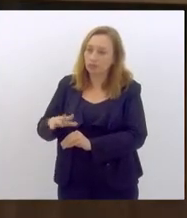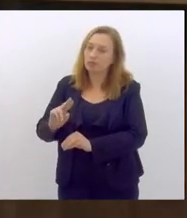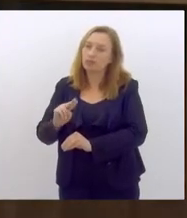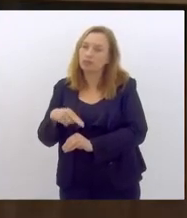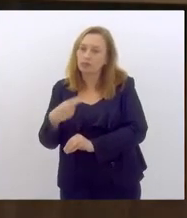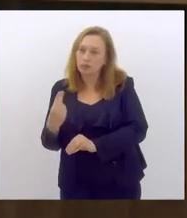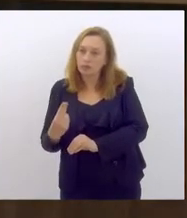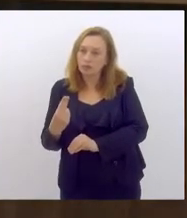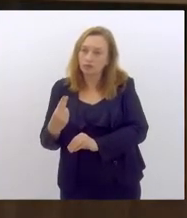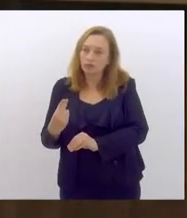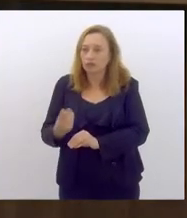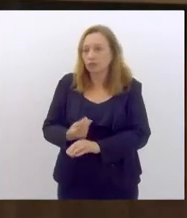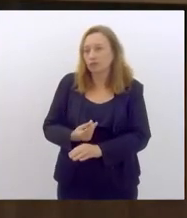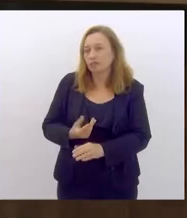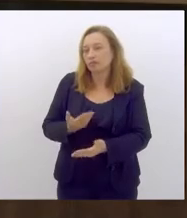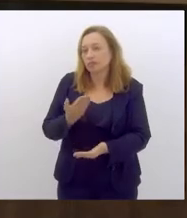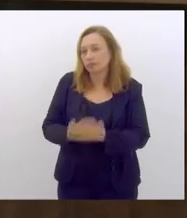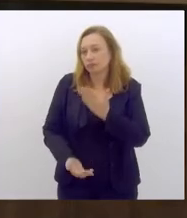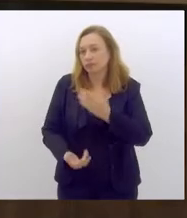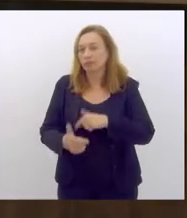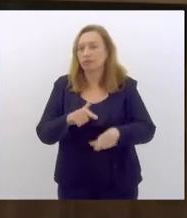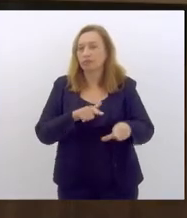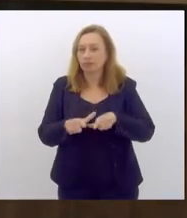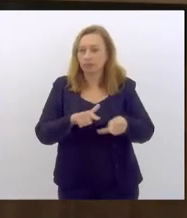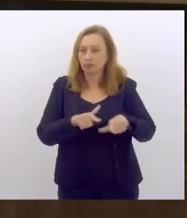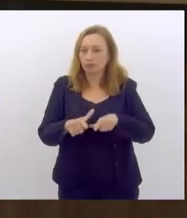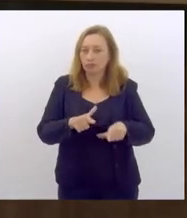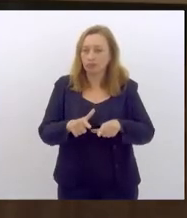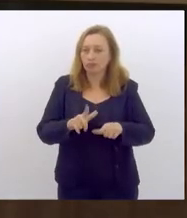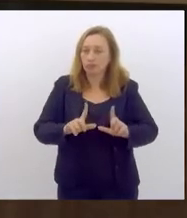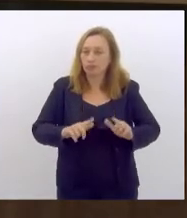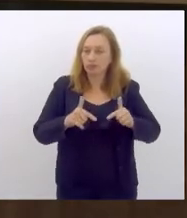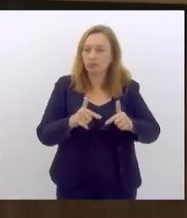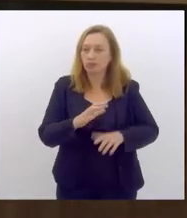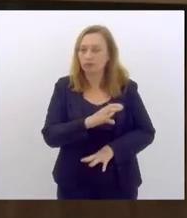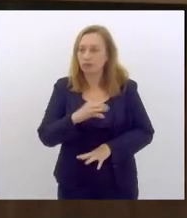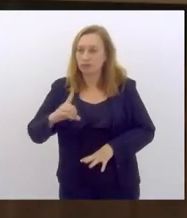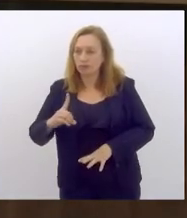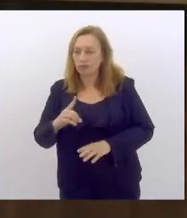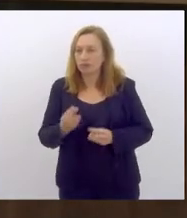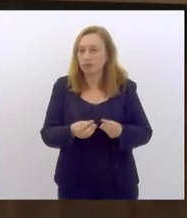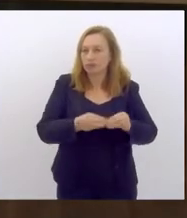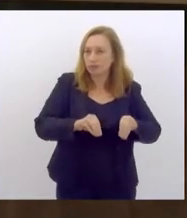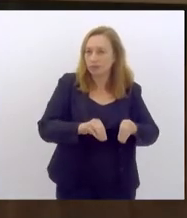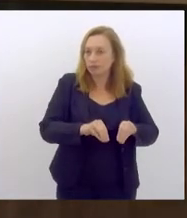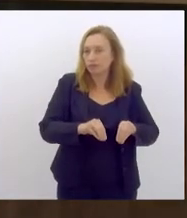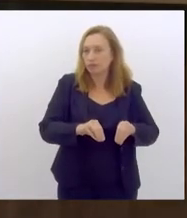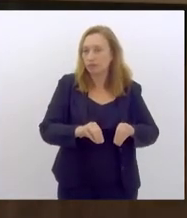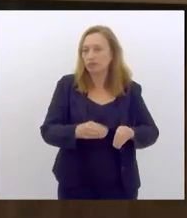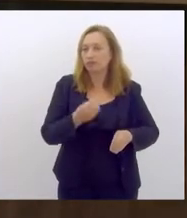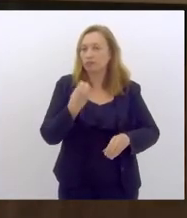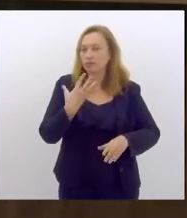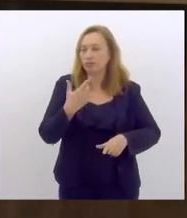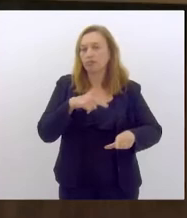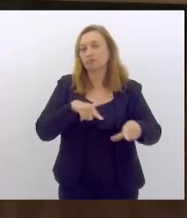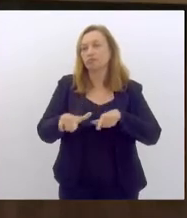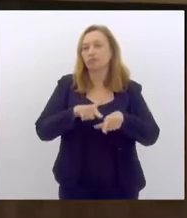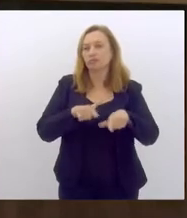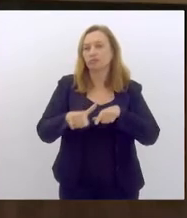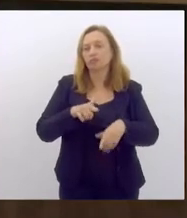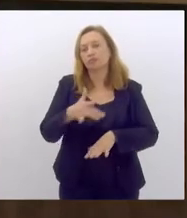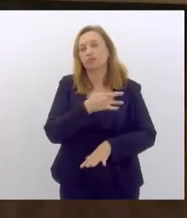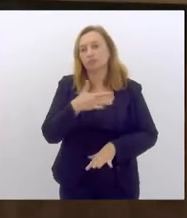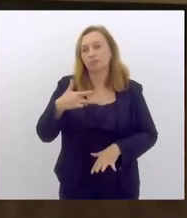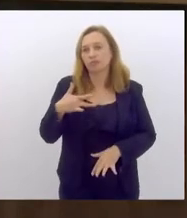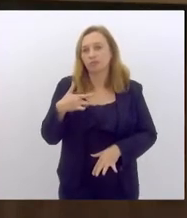mesmo exoneração. As atitudes do coordenador prejudicam a boa prestação do serviço de